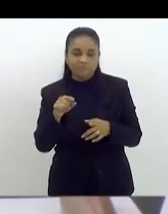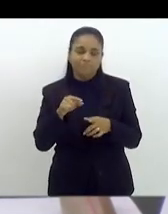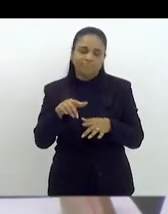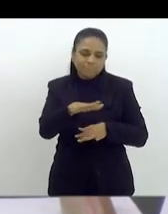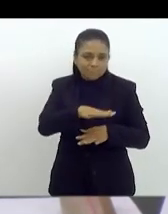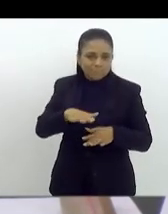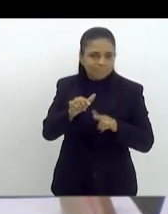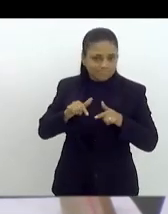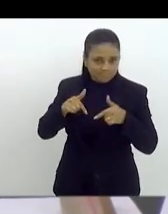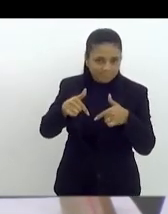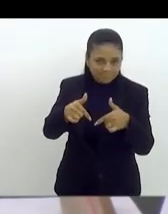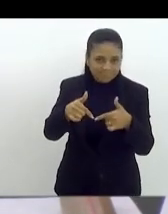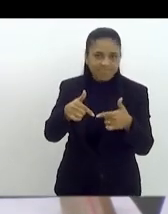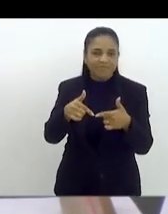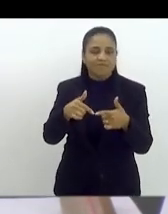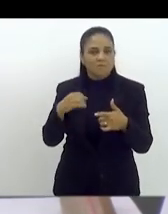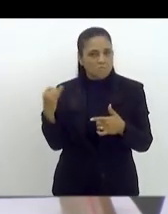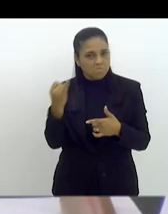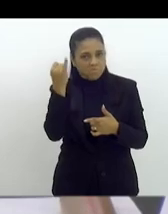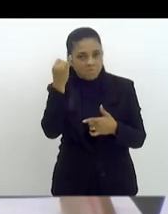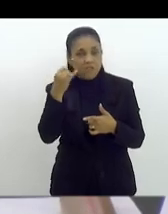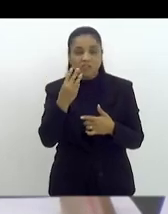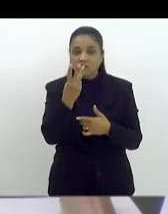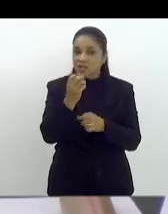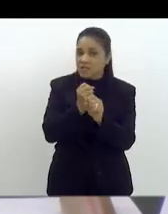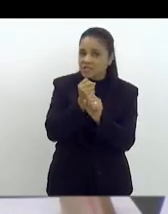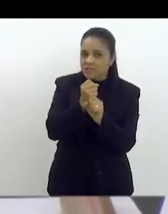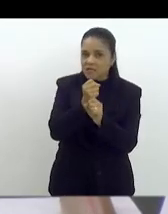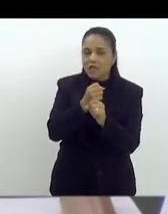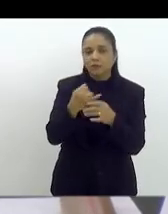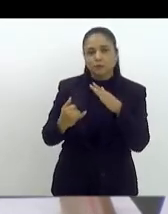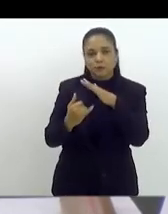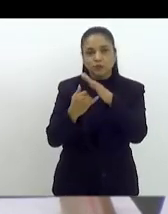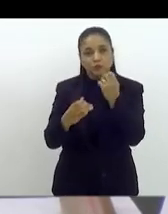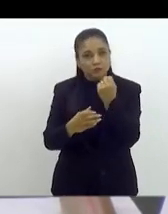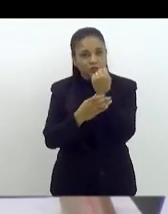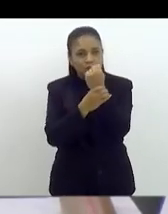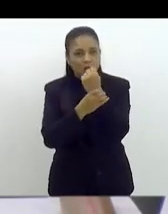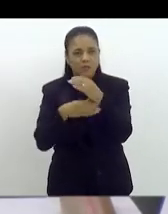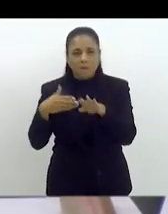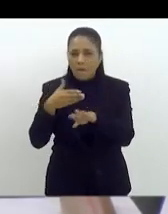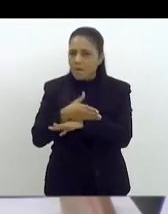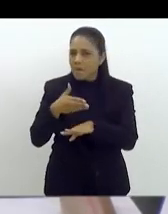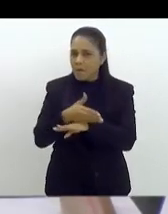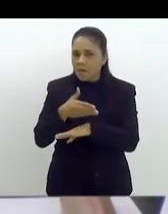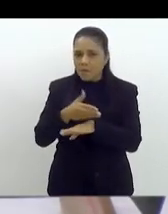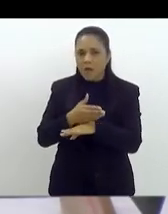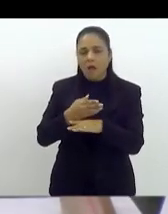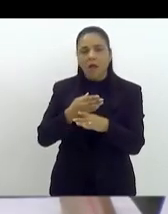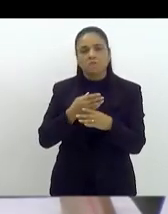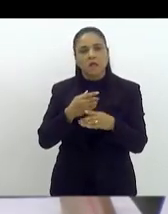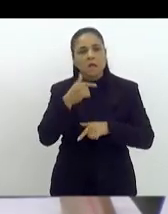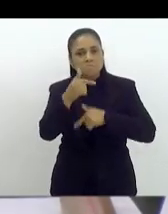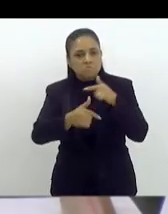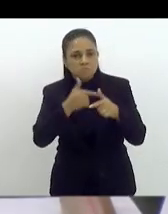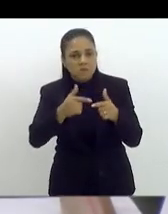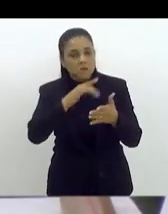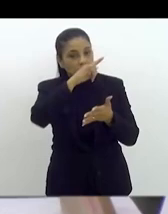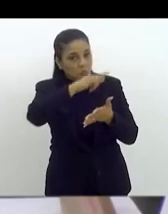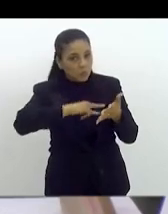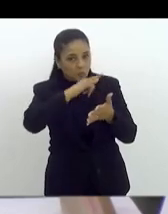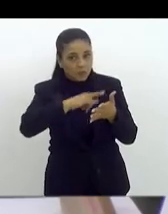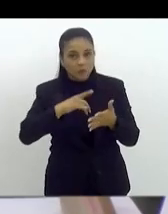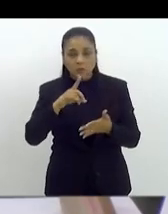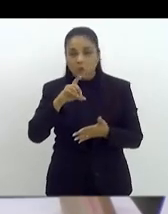já está conosco lá três anos no instituto de segurança e participa muito ativamente da elaboração do docinho mulher